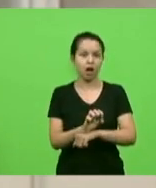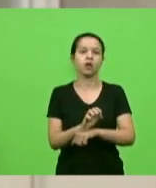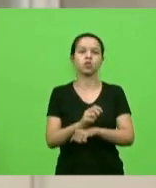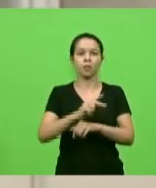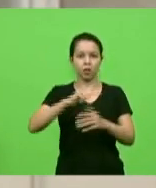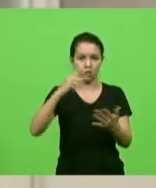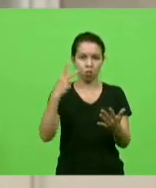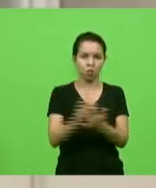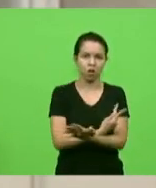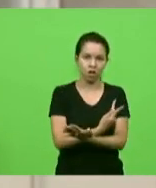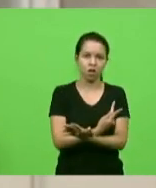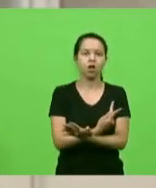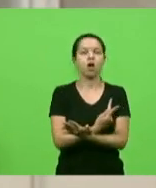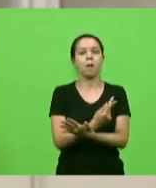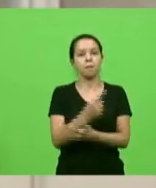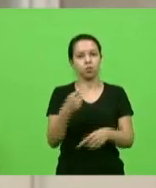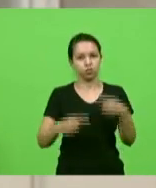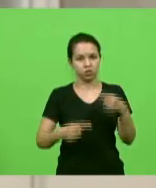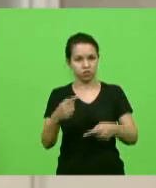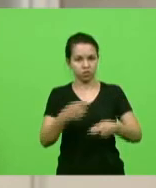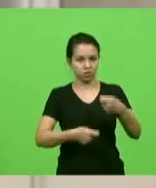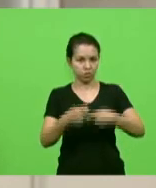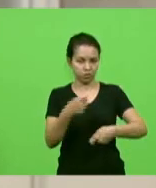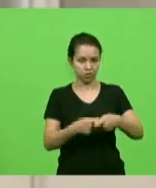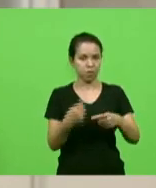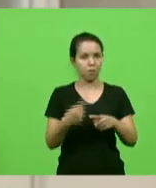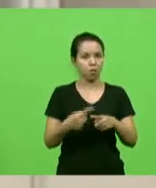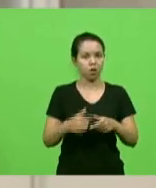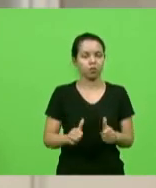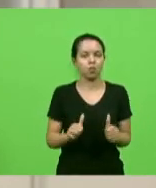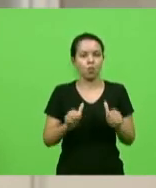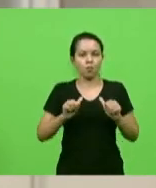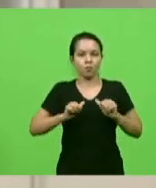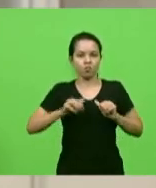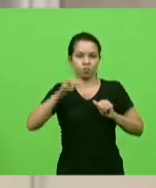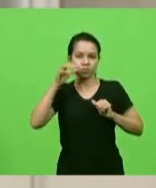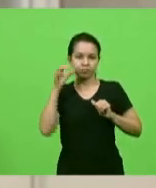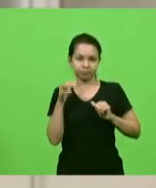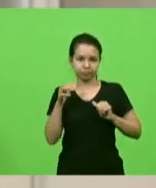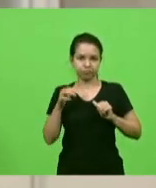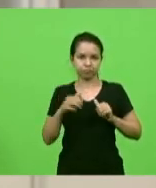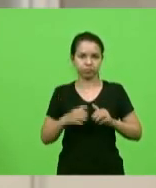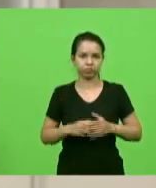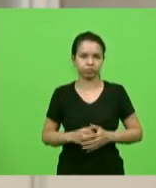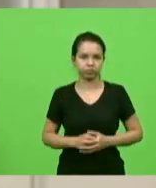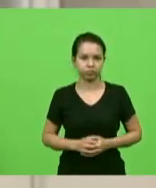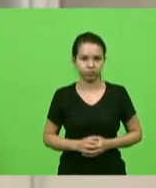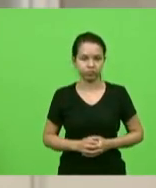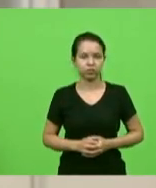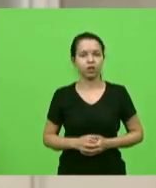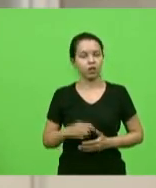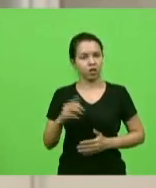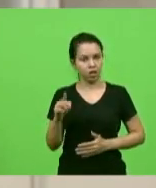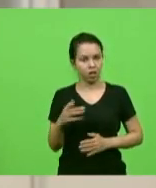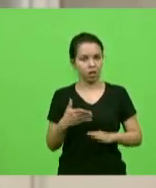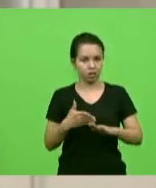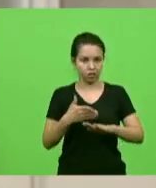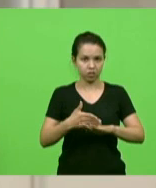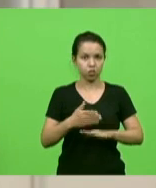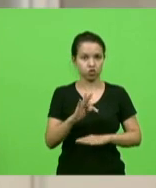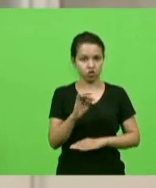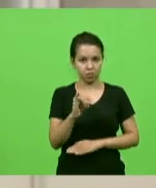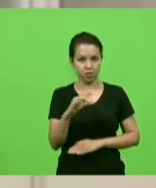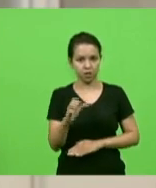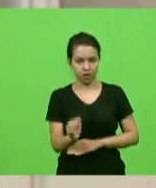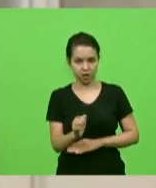político-administrativa por omissão imprópria mediante a adequação típica indireta ou